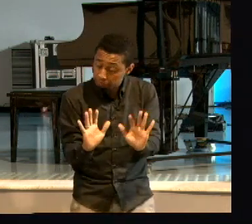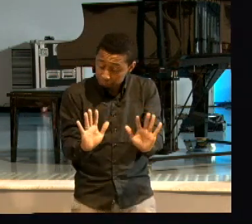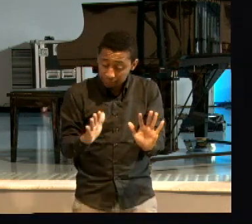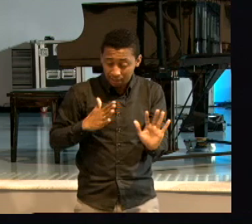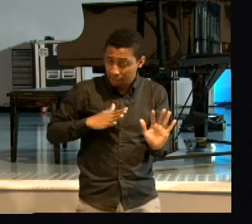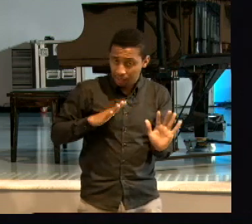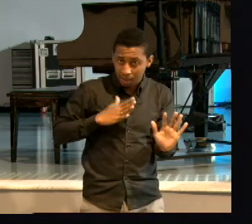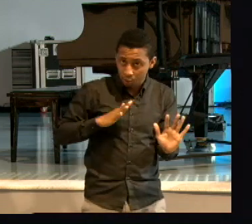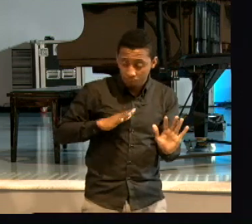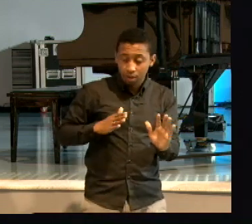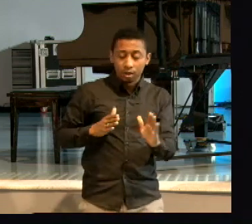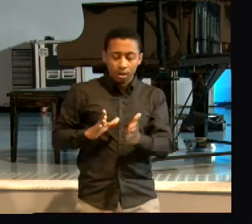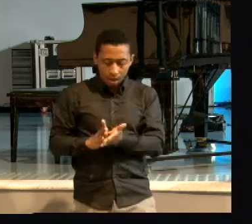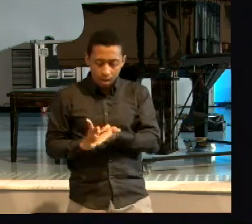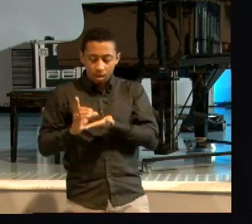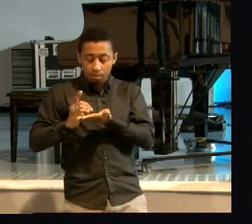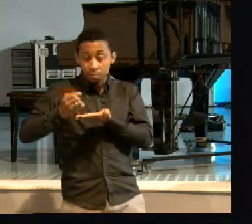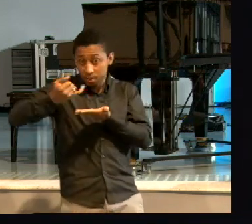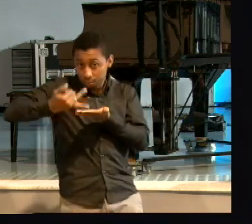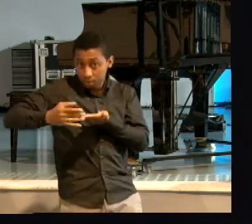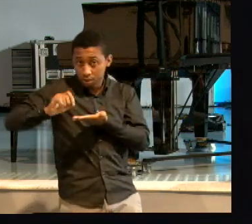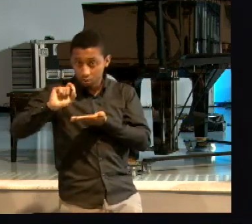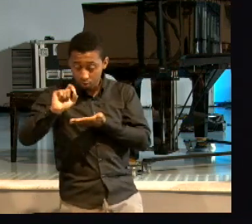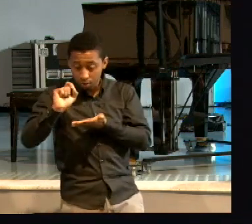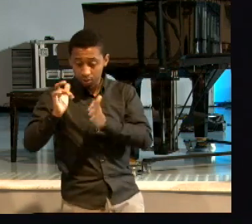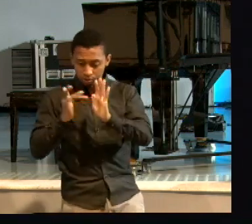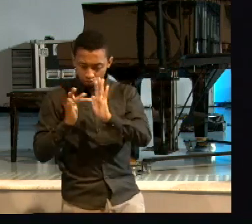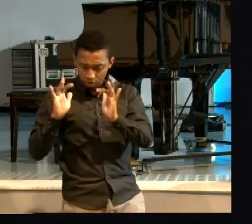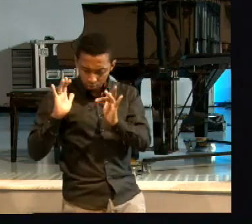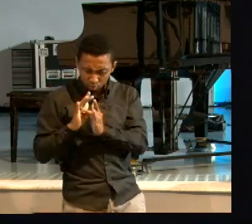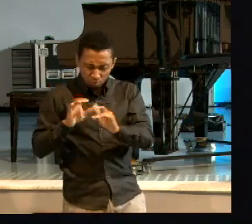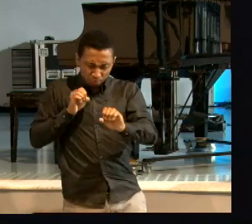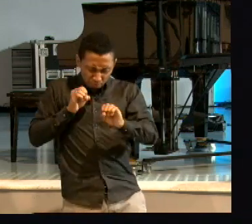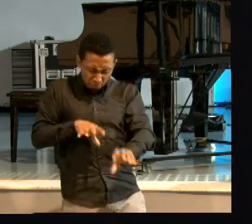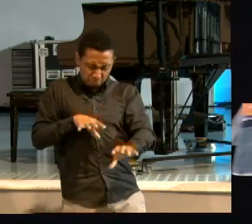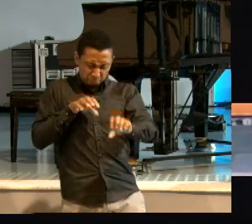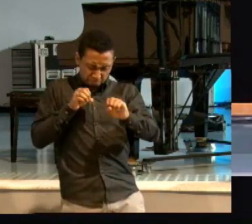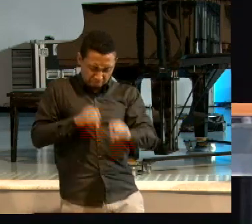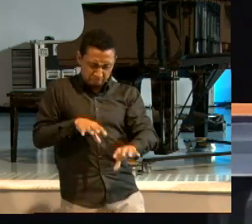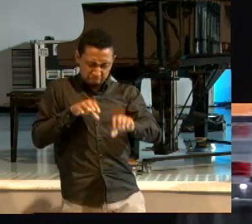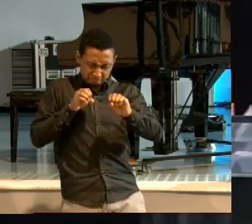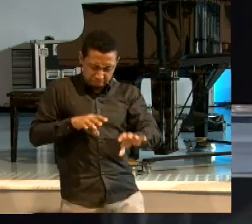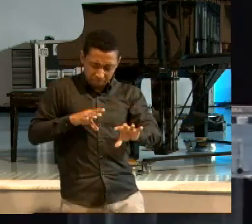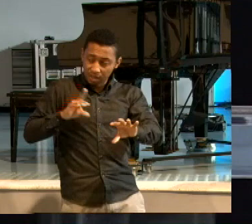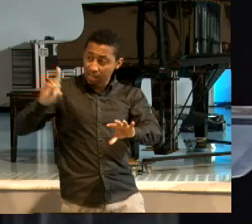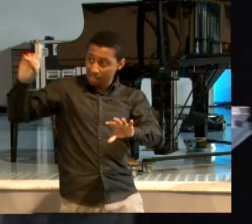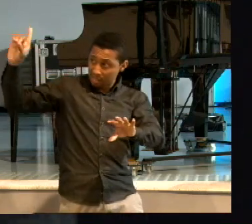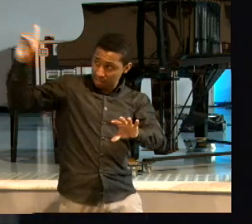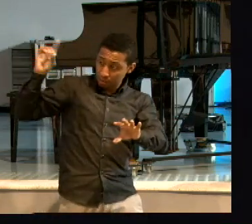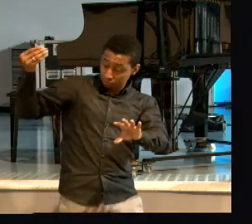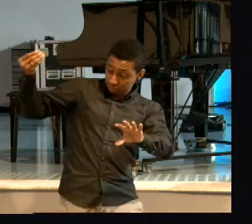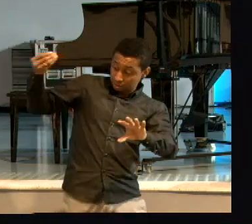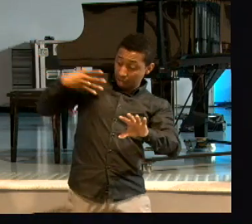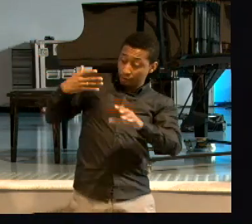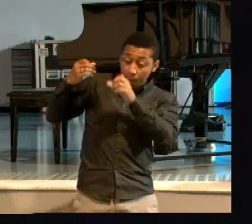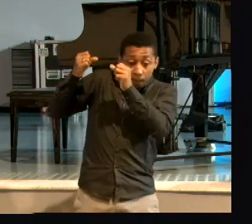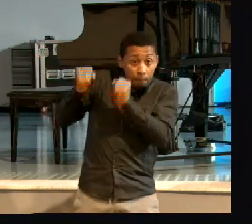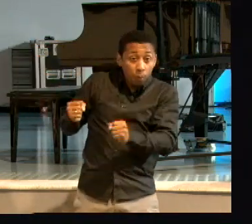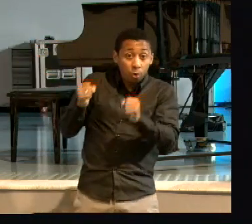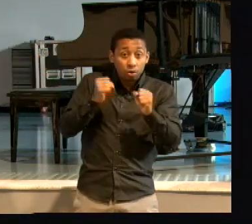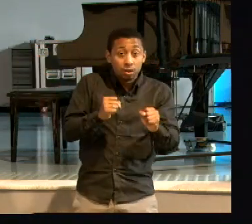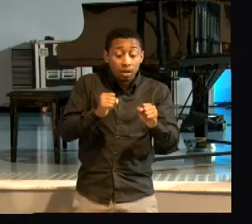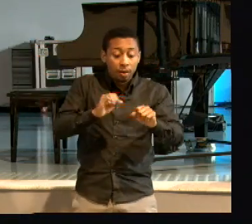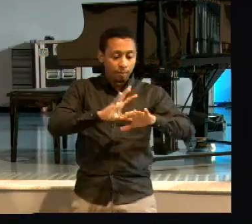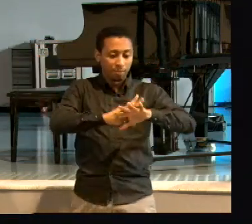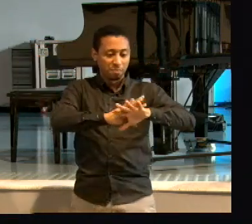Jesus estava ensinando a palavra, e enquanto Ele ensinava, o poder do Senhor estava com Ele para curar. Há um poder liberado pela